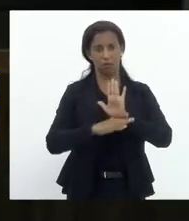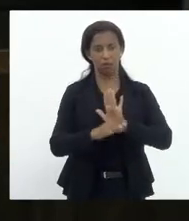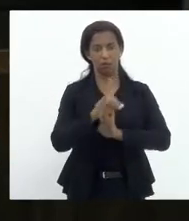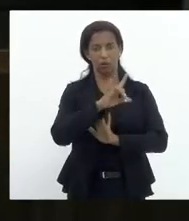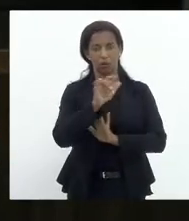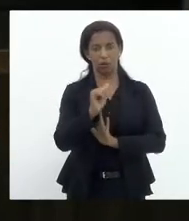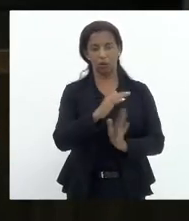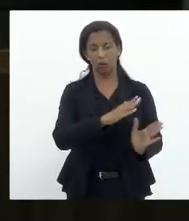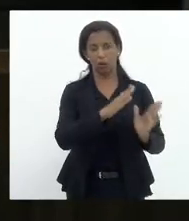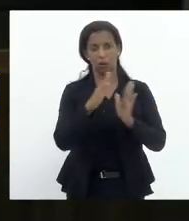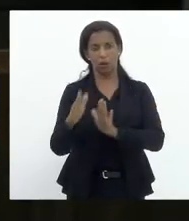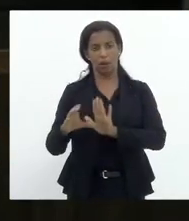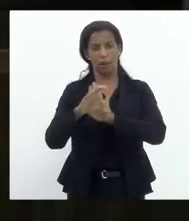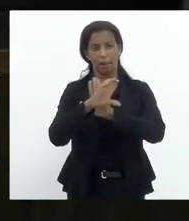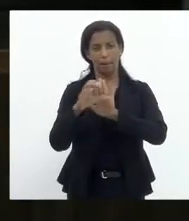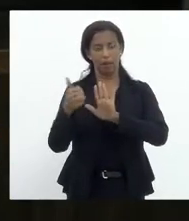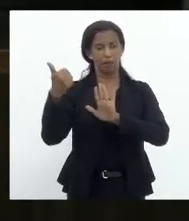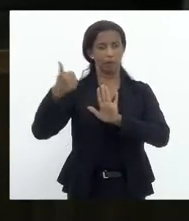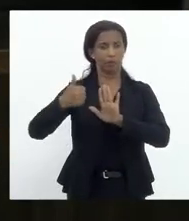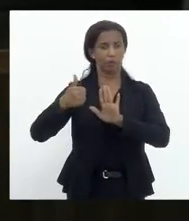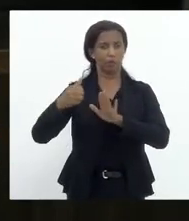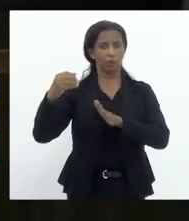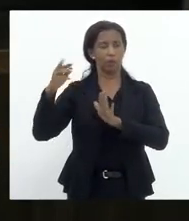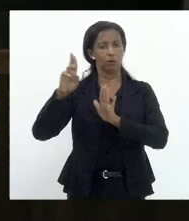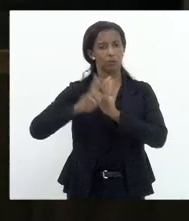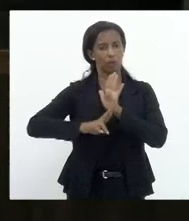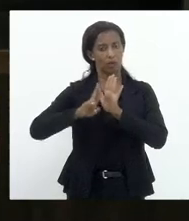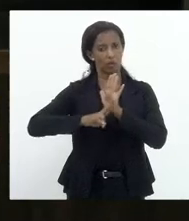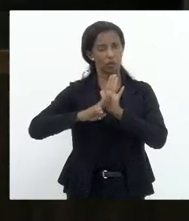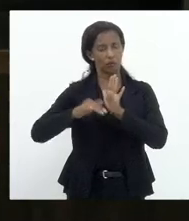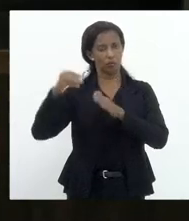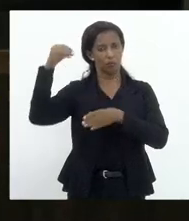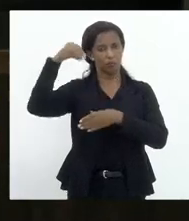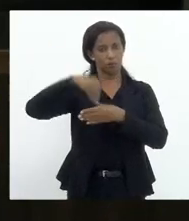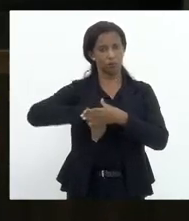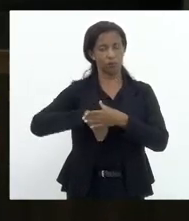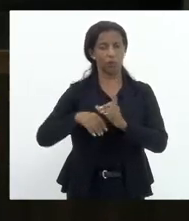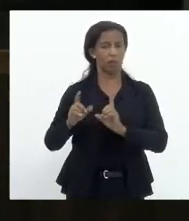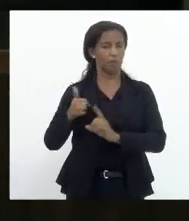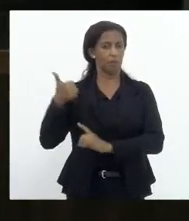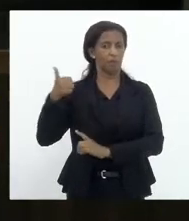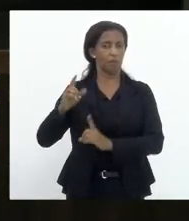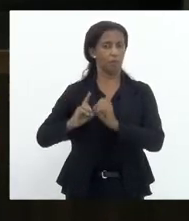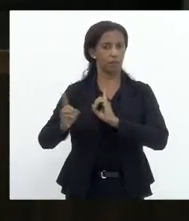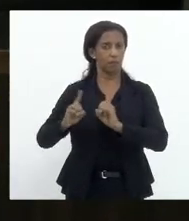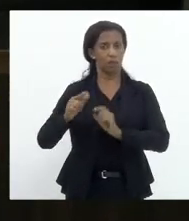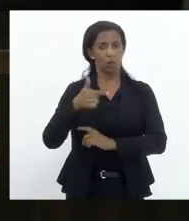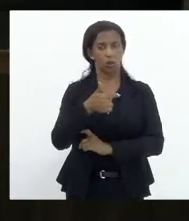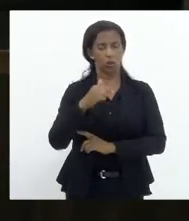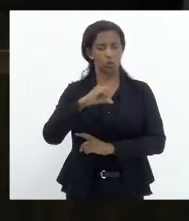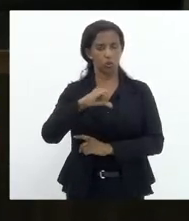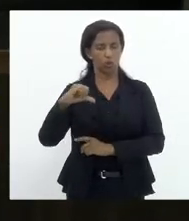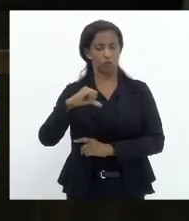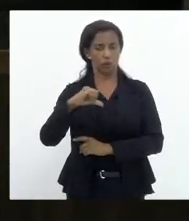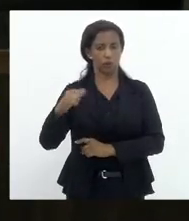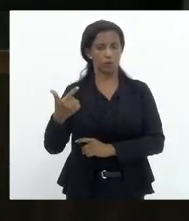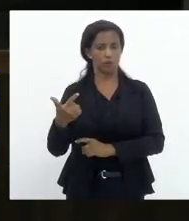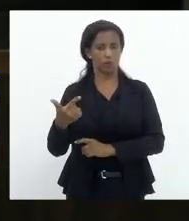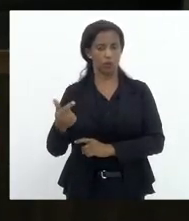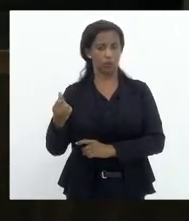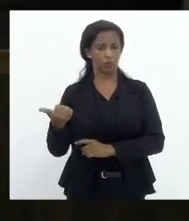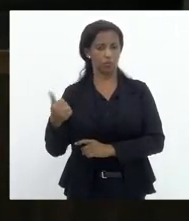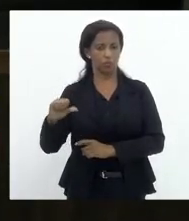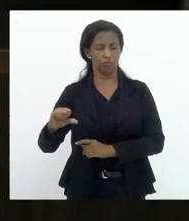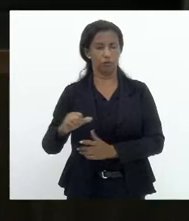de acordo pago primeiro do artigo 47 do Regimento Interno em tramitação de nada em primeira discussão projeto de lei 299 de 19